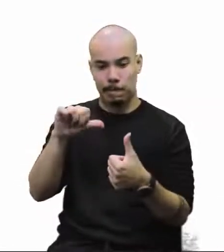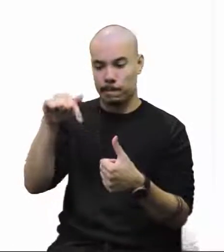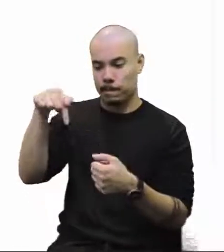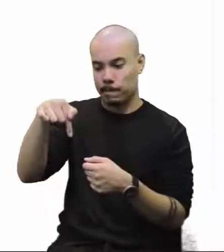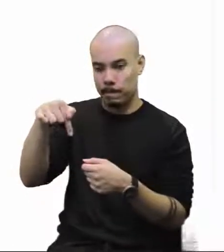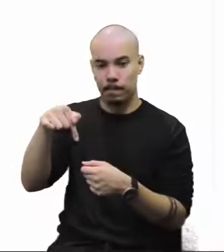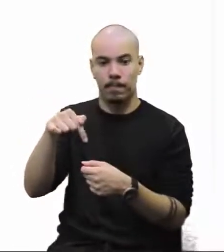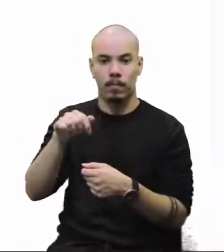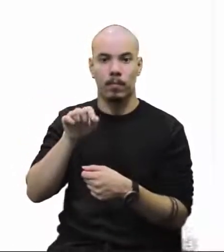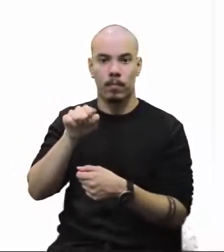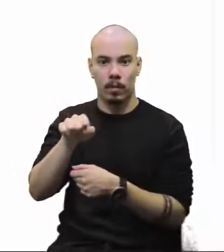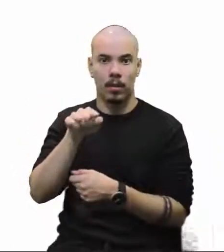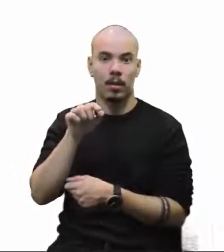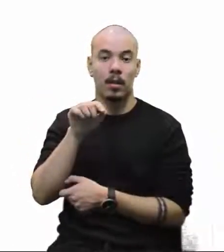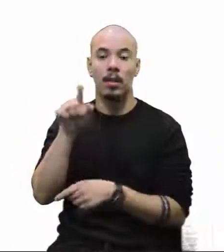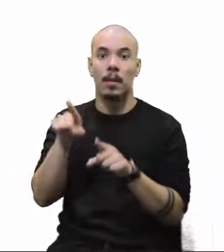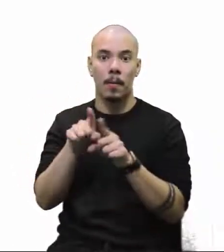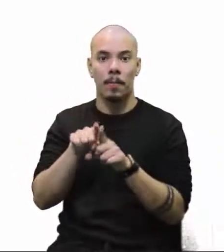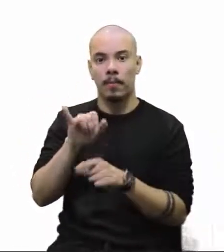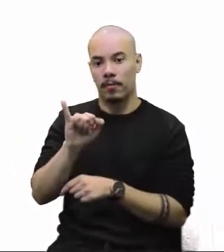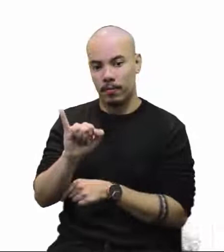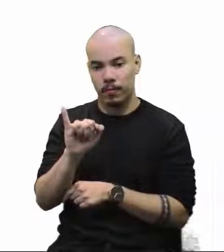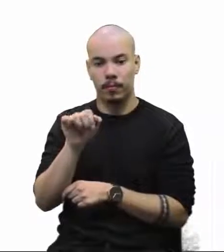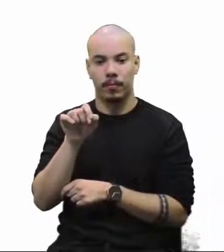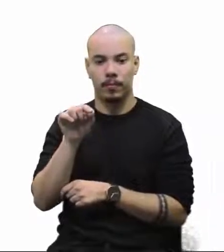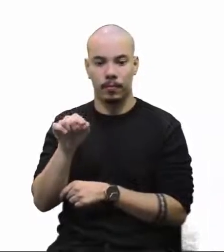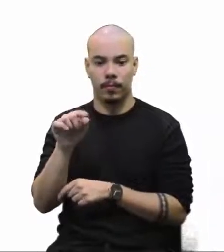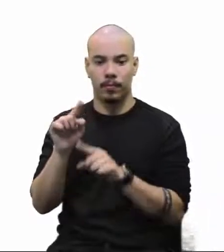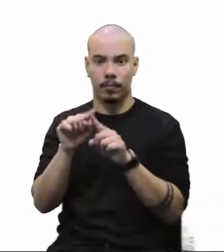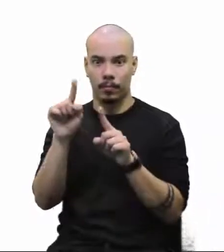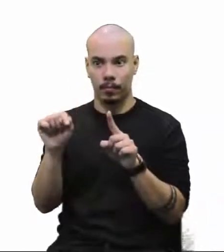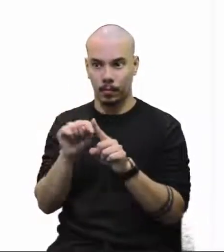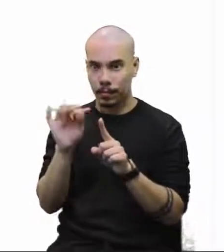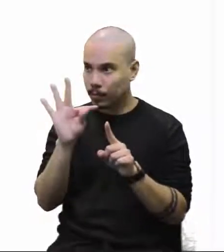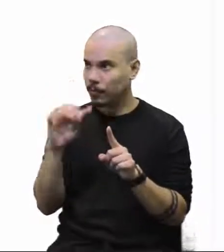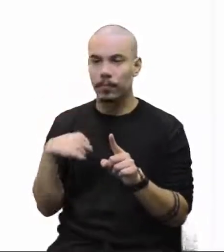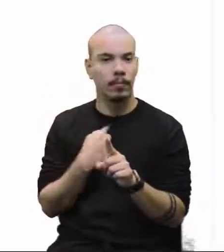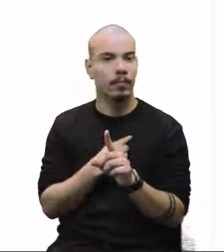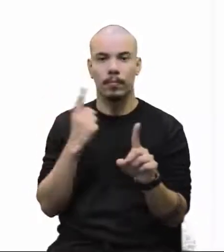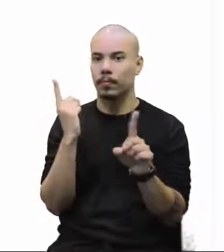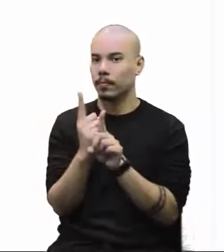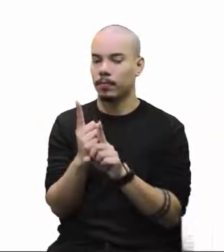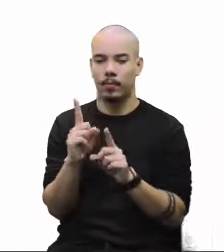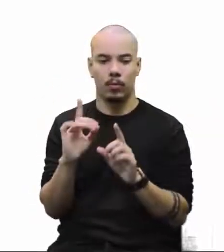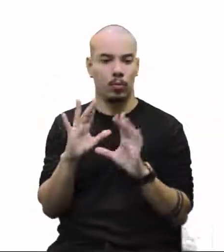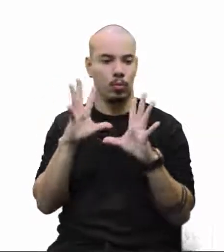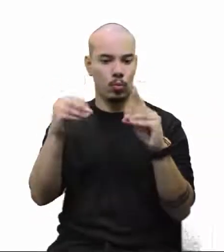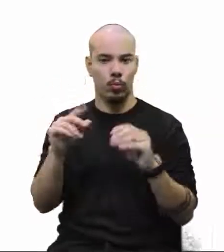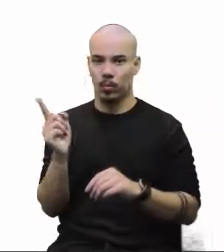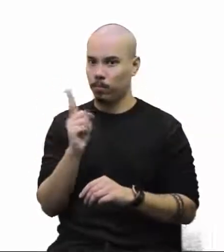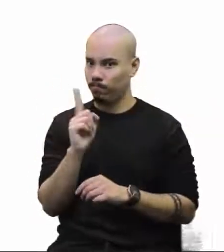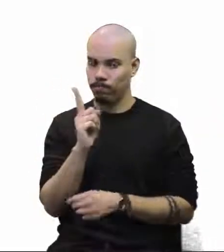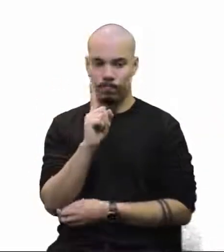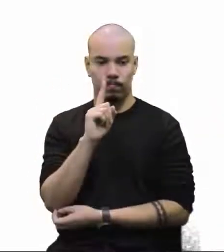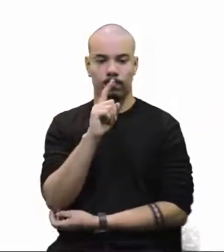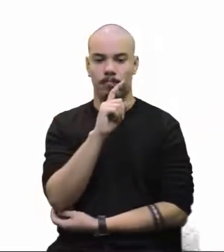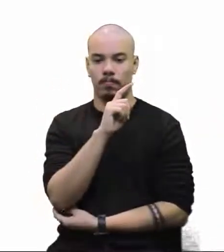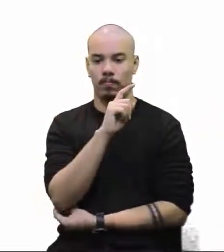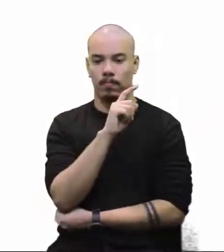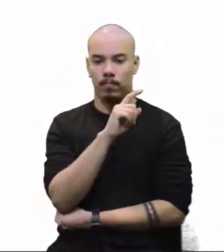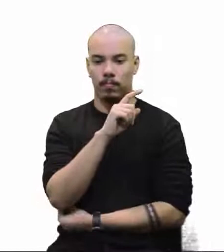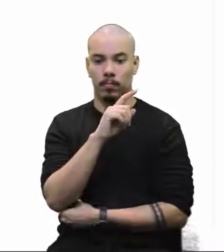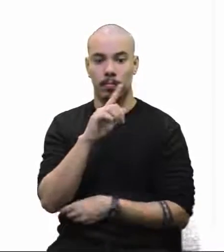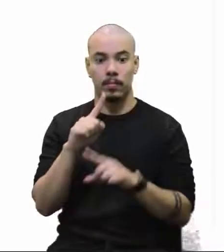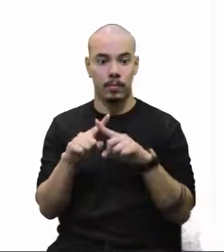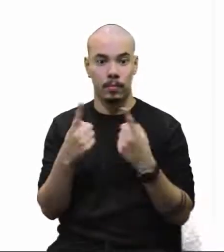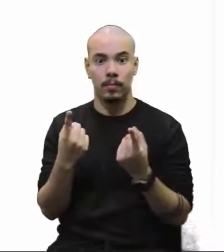I vezes ΔT. Por quê? Porque, na verdade, nós não vamos achar as cargas aí, nós vamos encontrar a corrente, né? Isso.